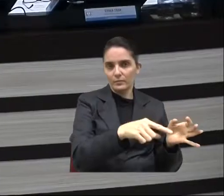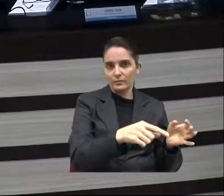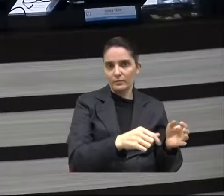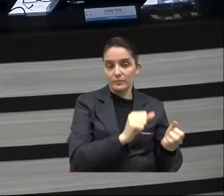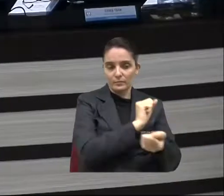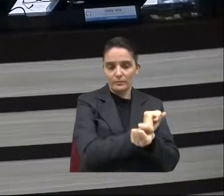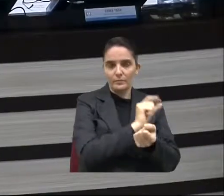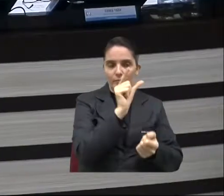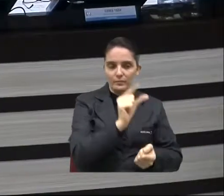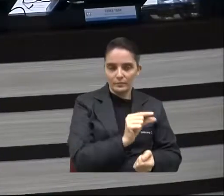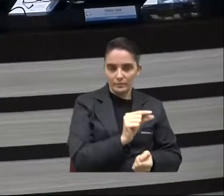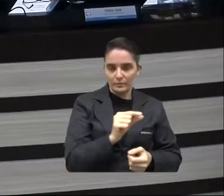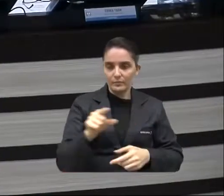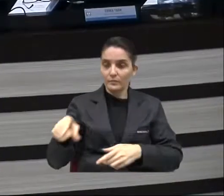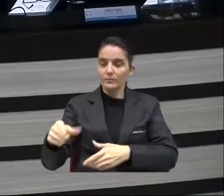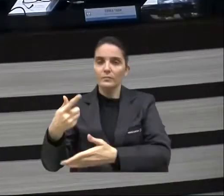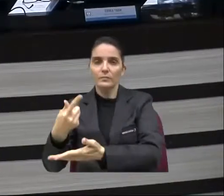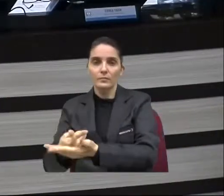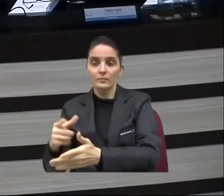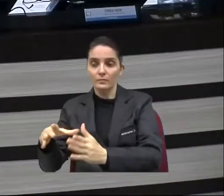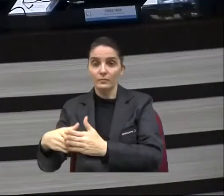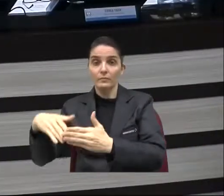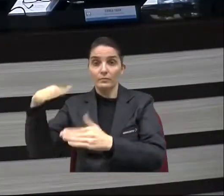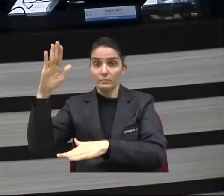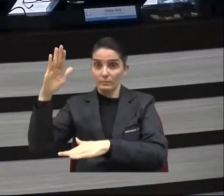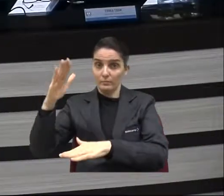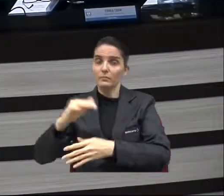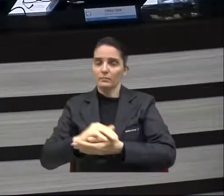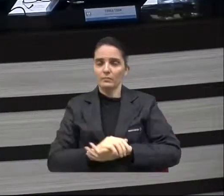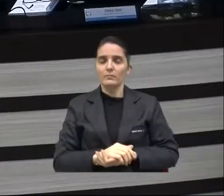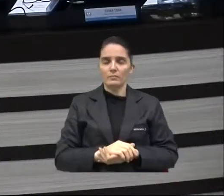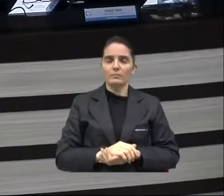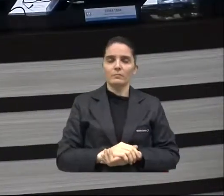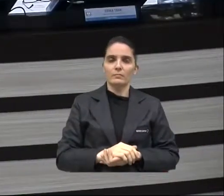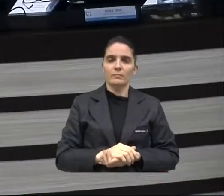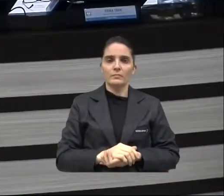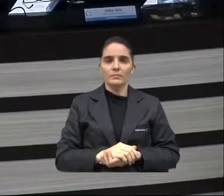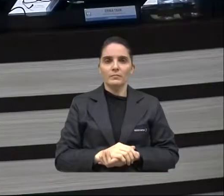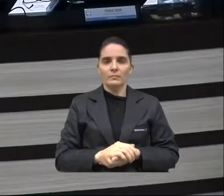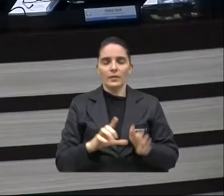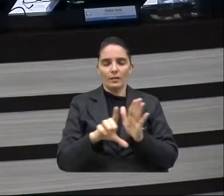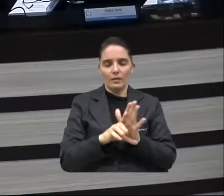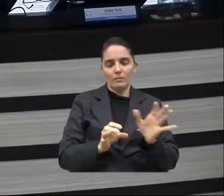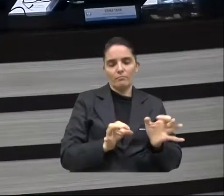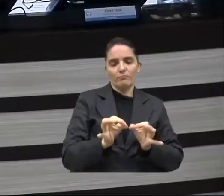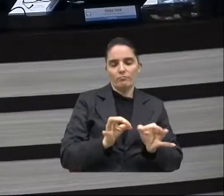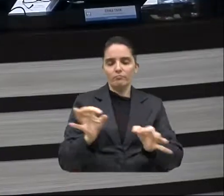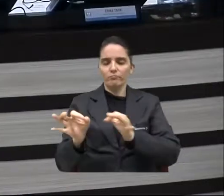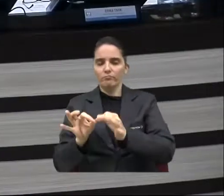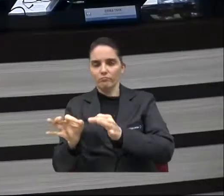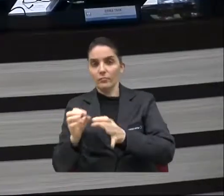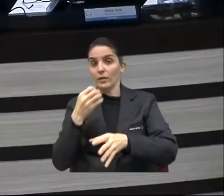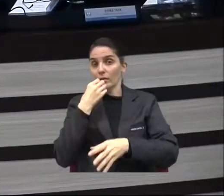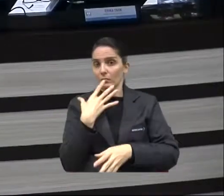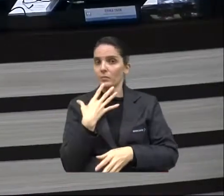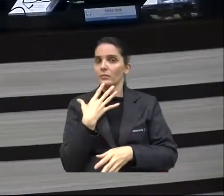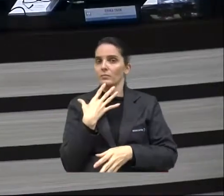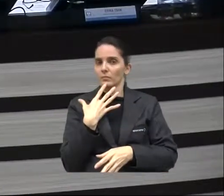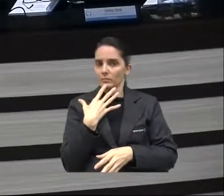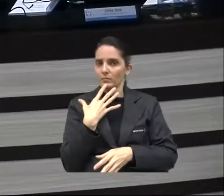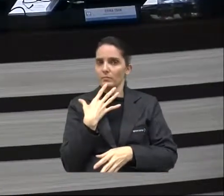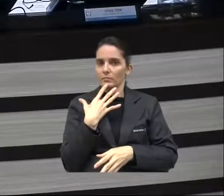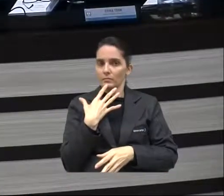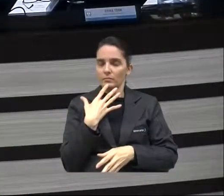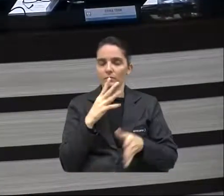Então, mas eu acho que são leis dessas, tem um ajuste aqui, um ajuste ali, mas que vai